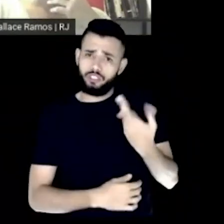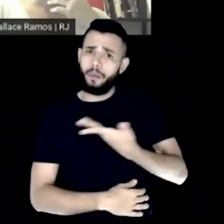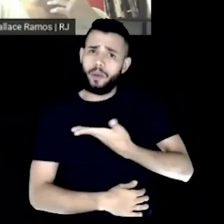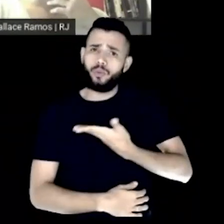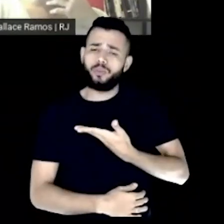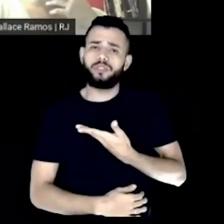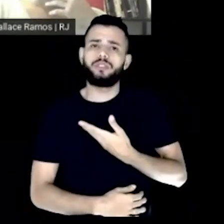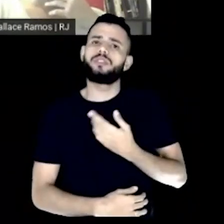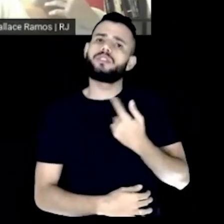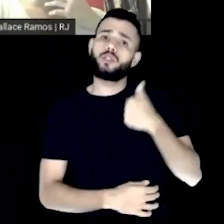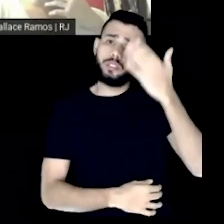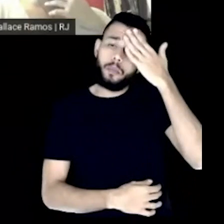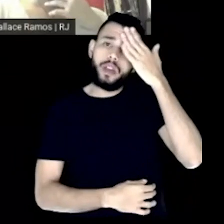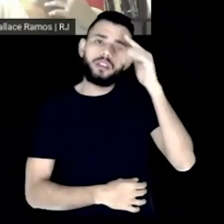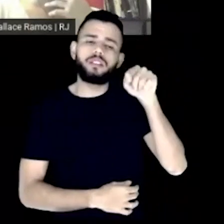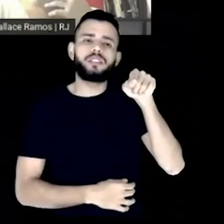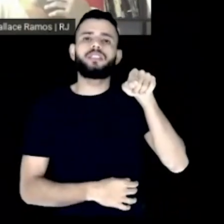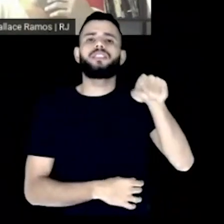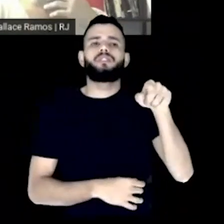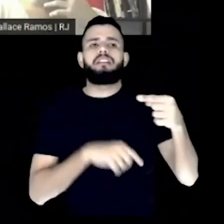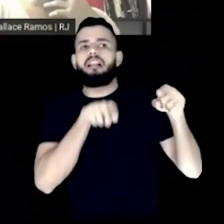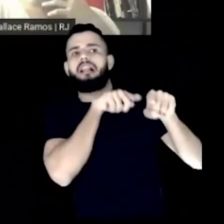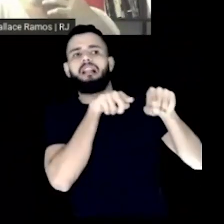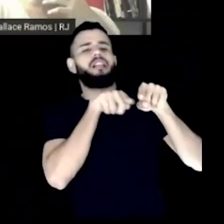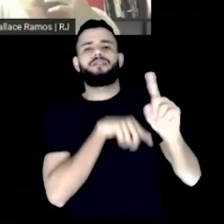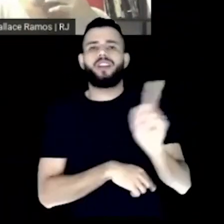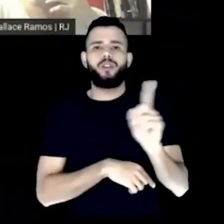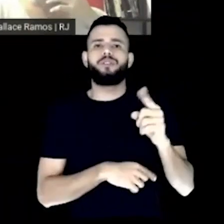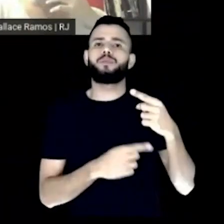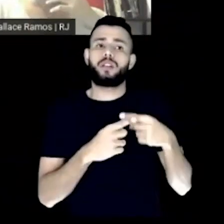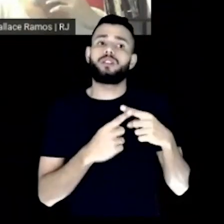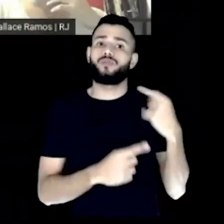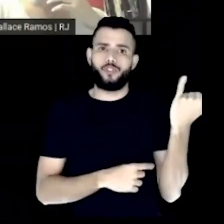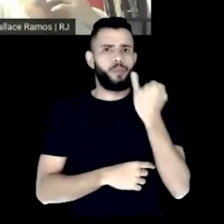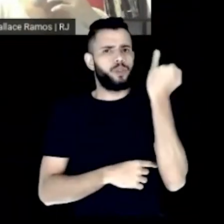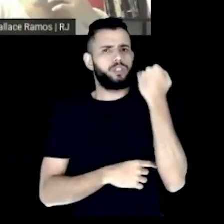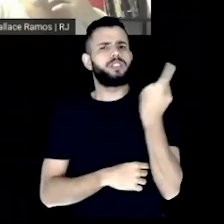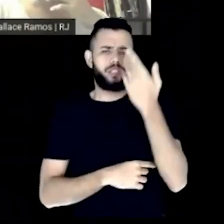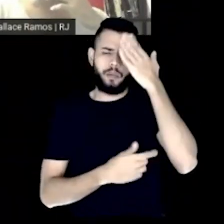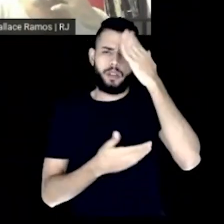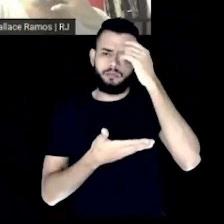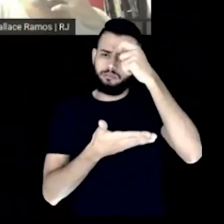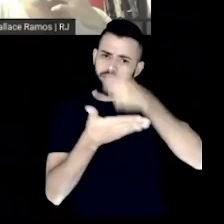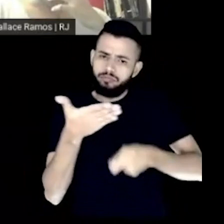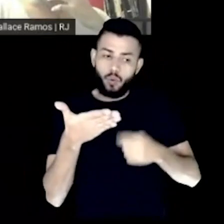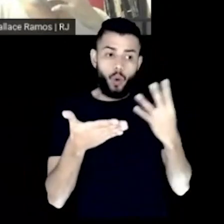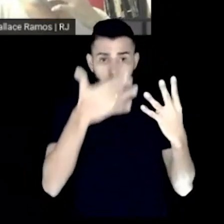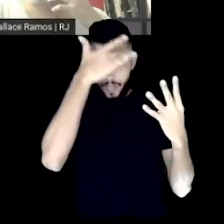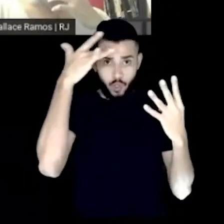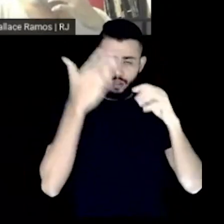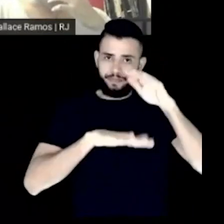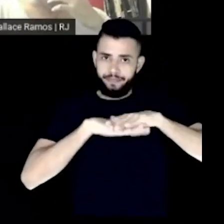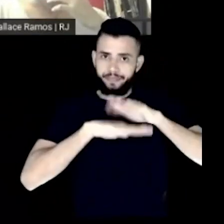é bastante amigo. E a gente sabia que não ia ter esse tipo de disputa, porque isso foi um filtro importante, a gente sabia que é um livro escrito por quatro